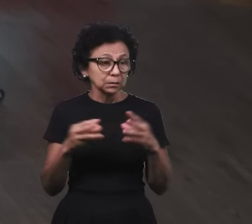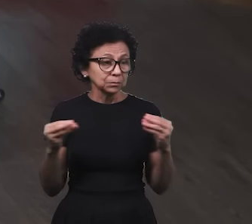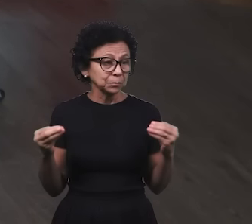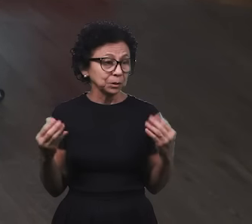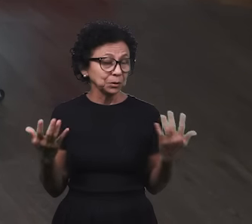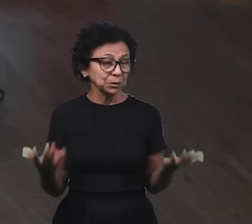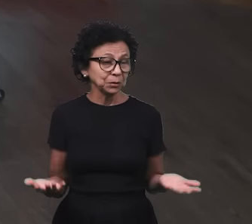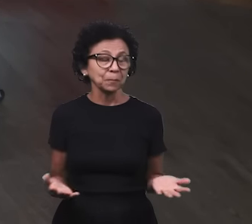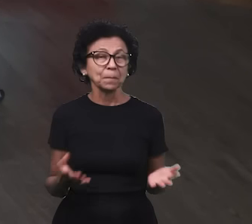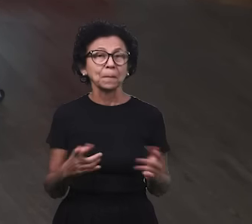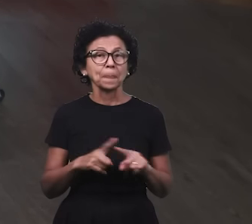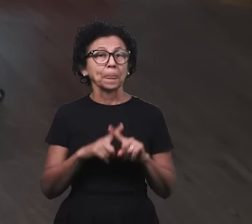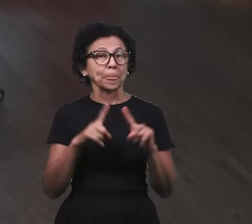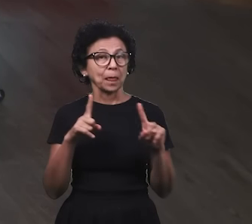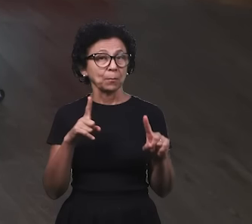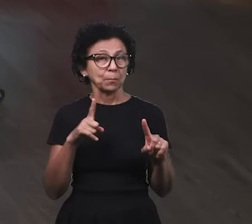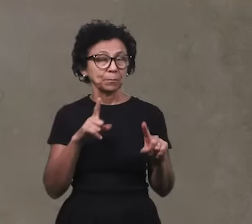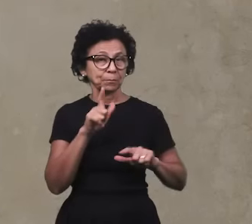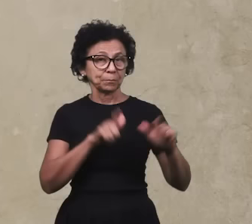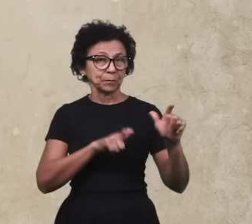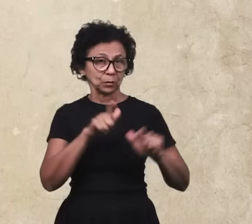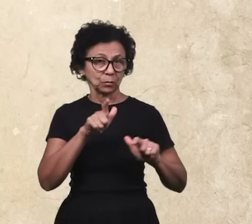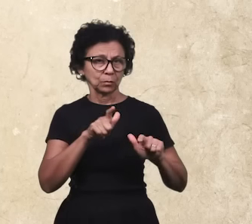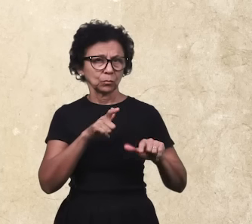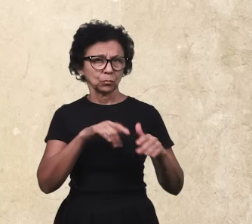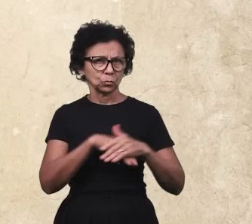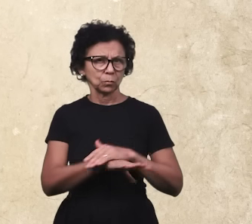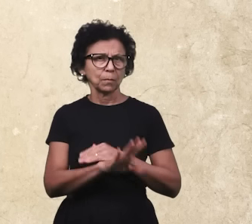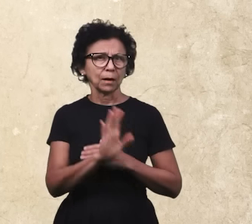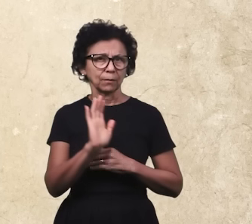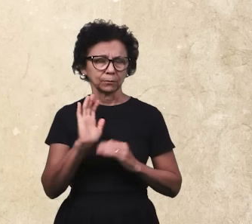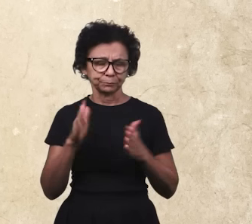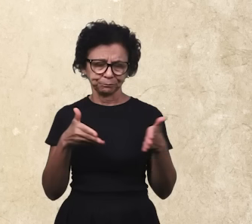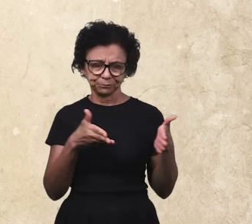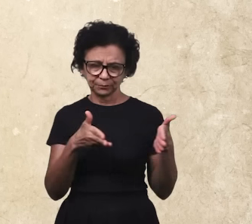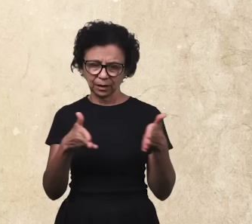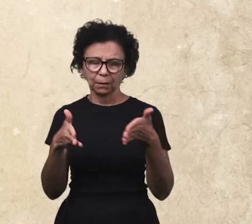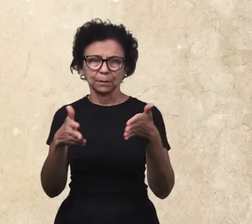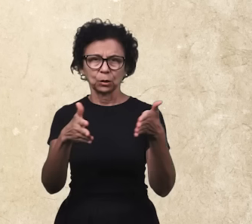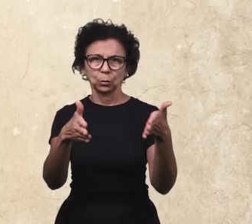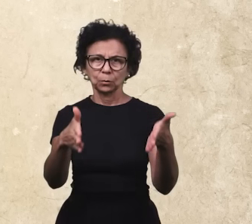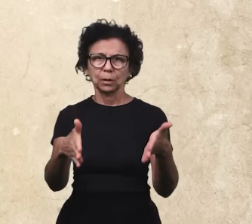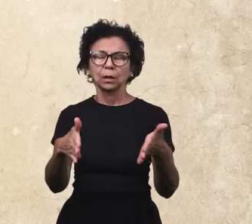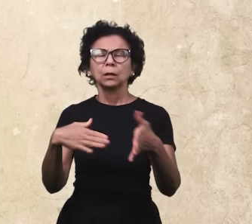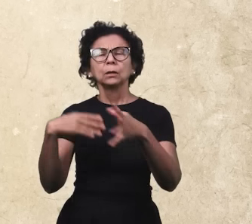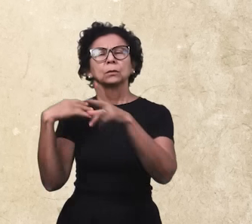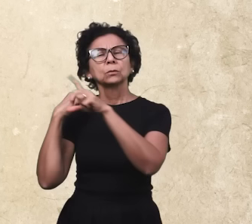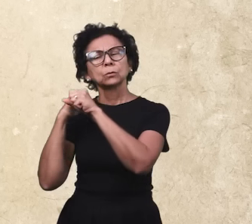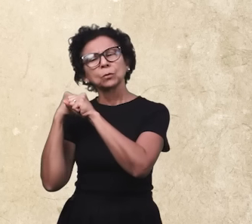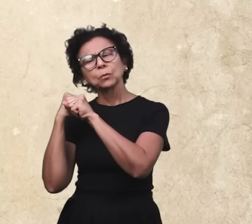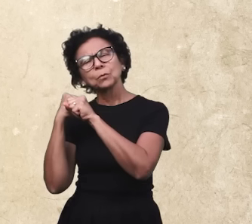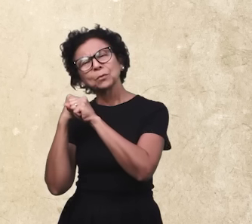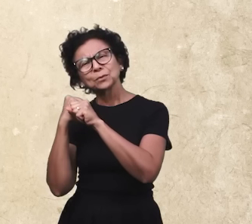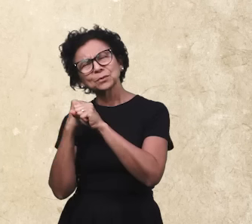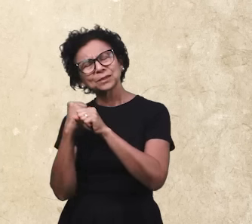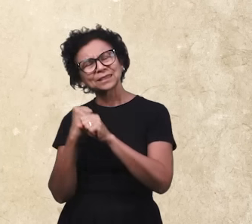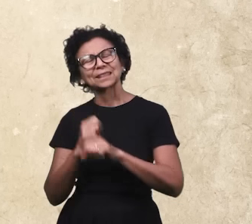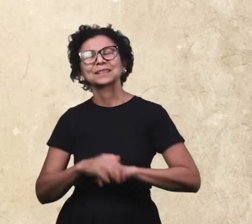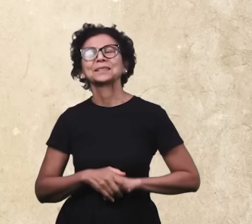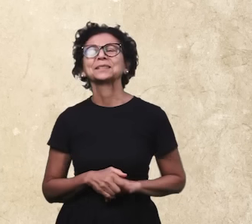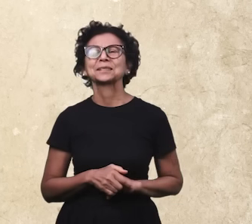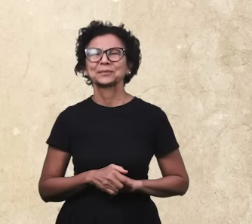a esse trajeto, porque aqui, observa, no verso 41, diz assim, todos os anos iam seus